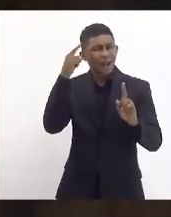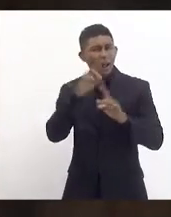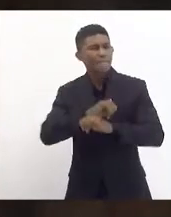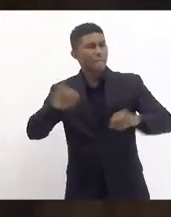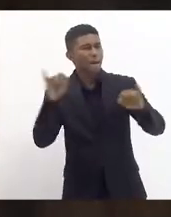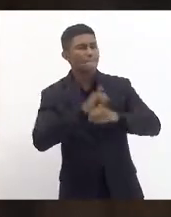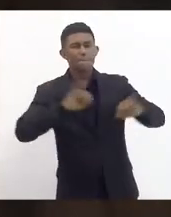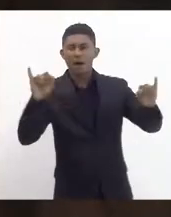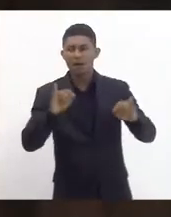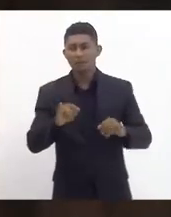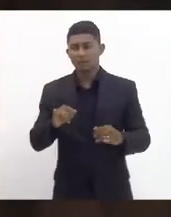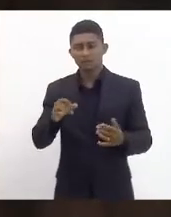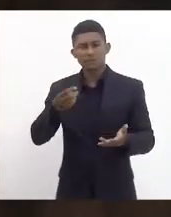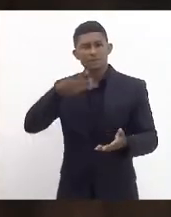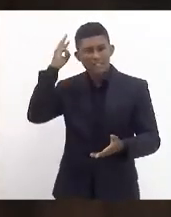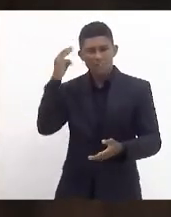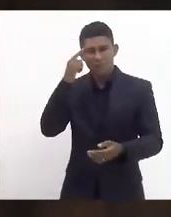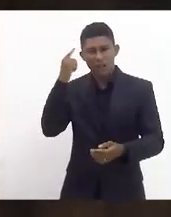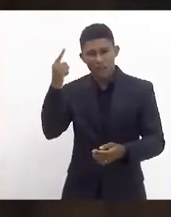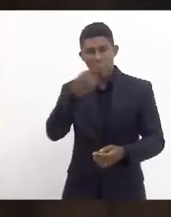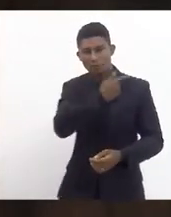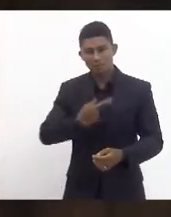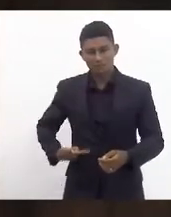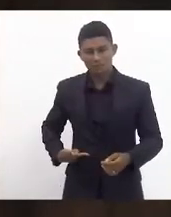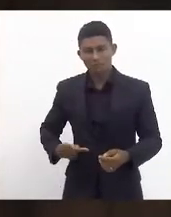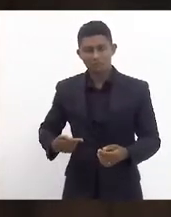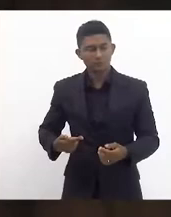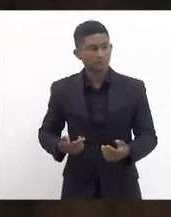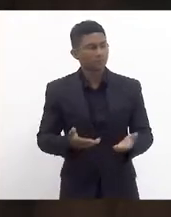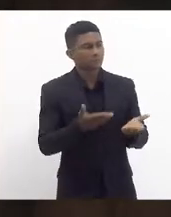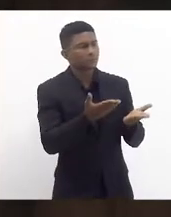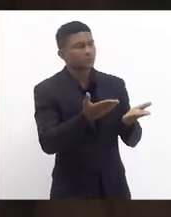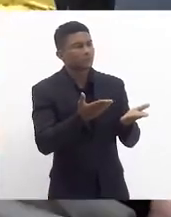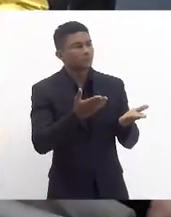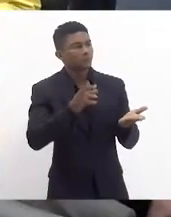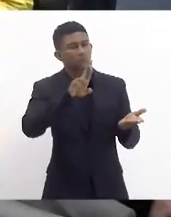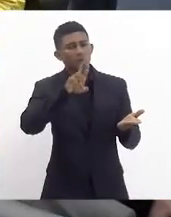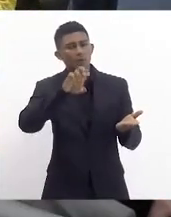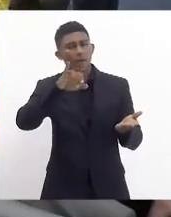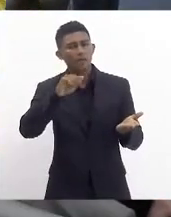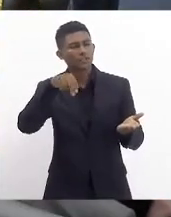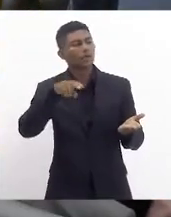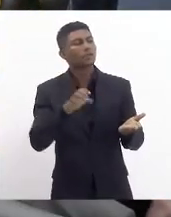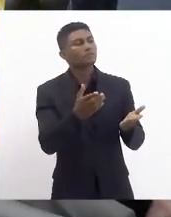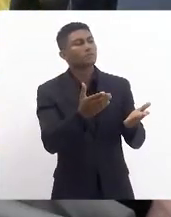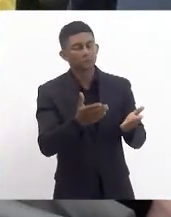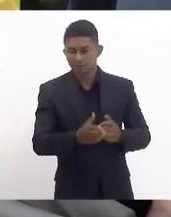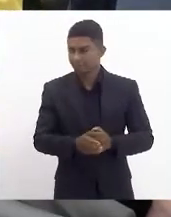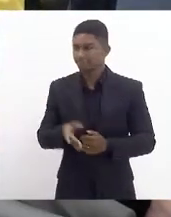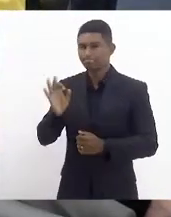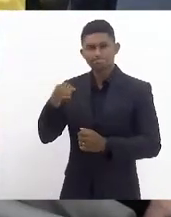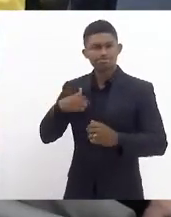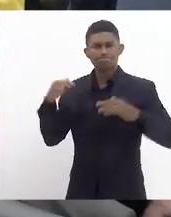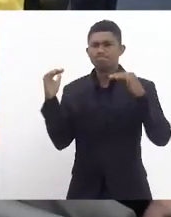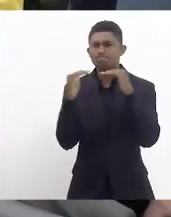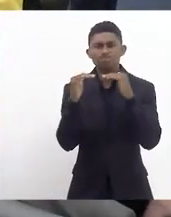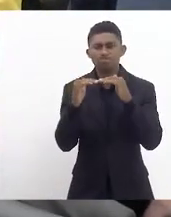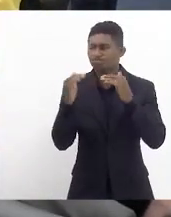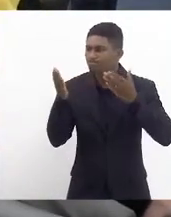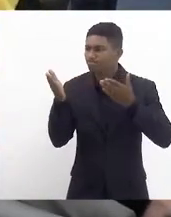e Cláudio Castro. Uma parte aqui, deputada Regiane. Muito rápido, concordando com Vossa Excelência, mas